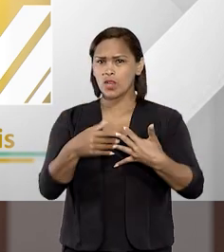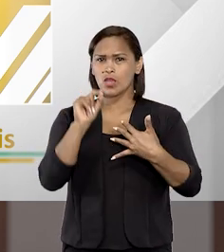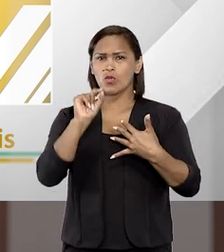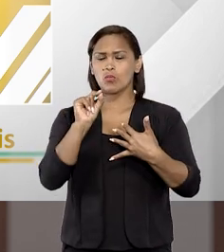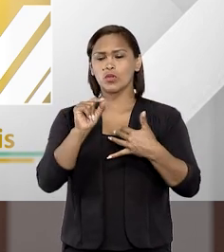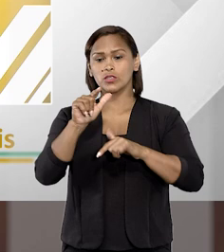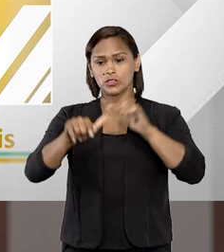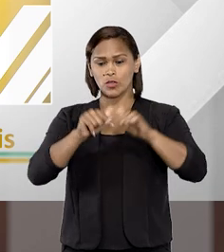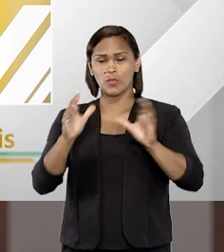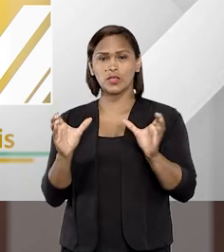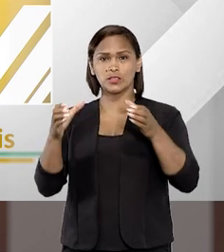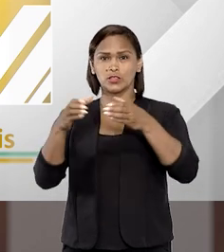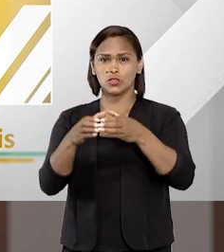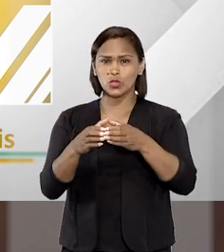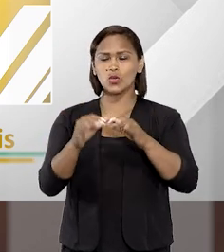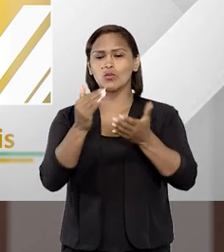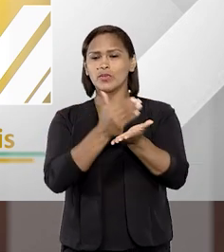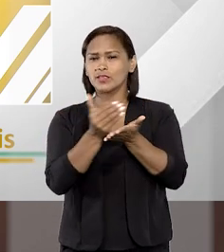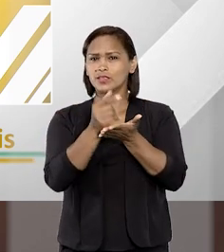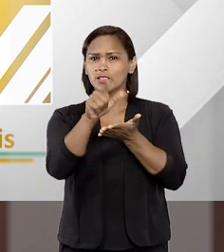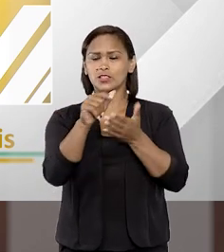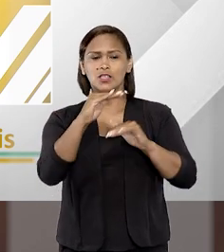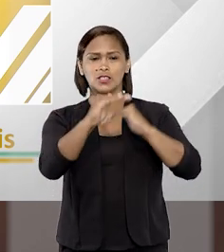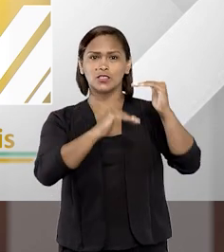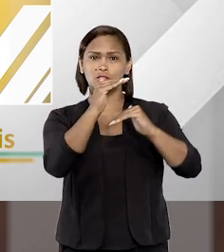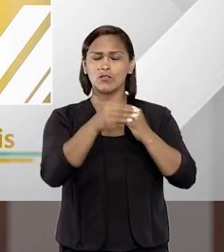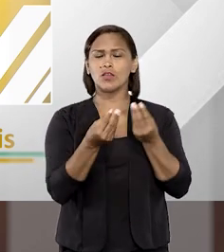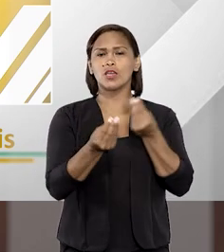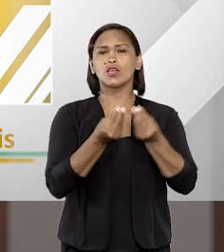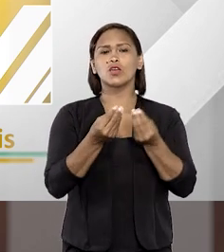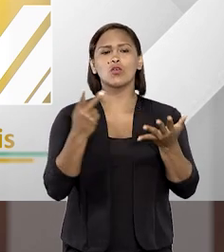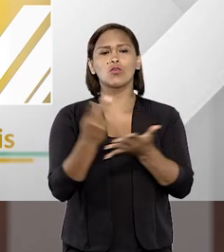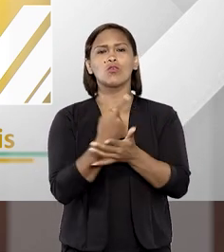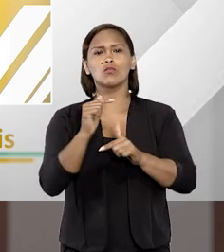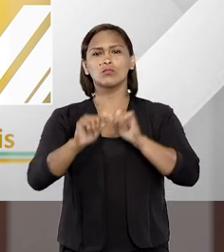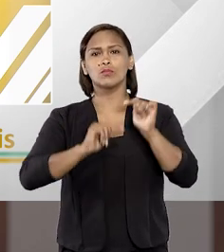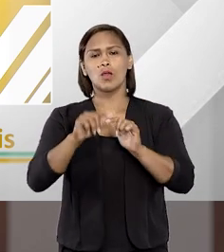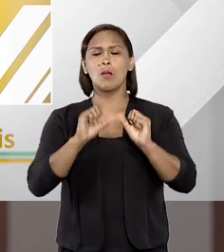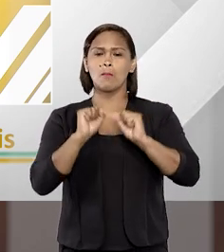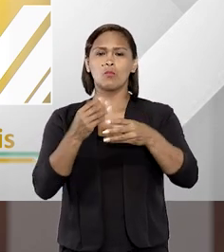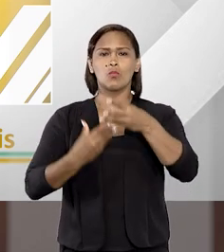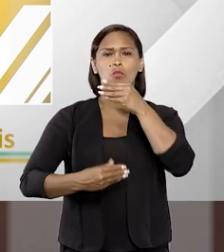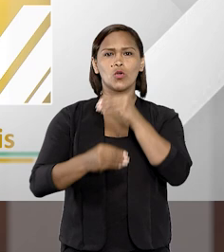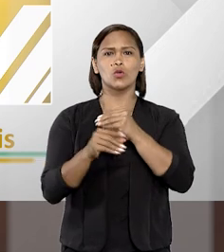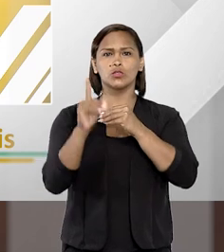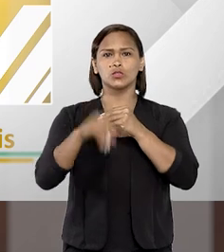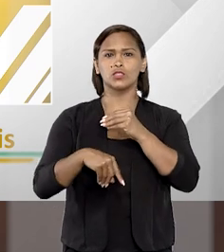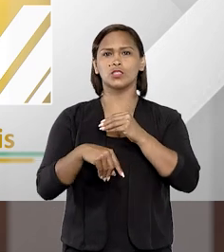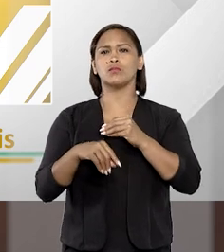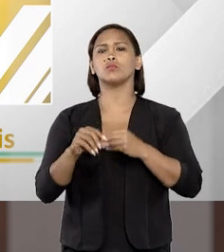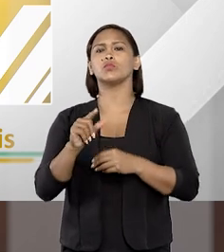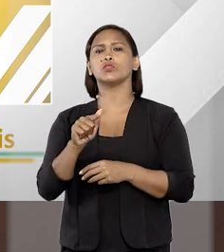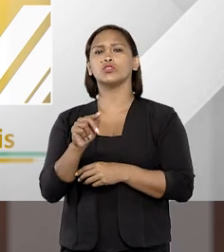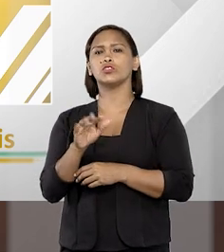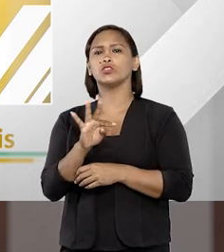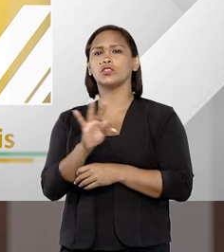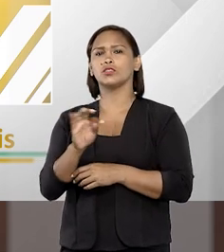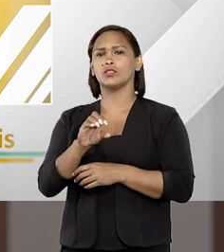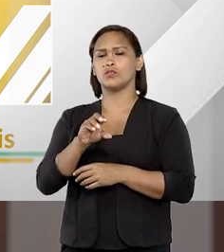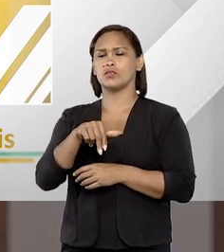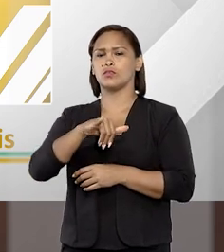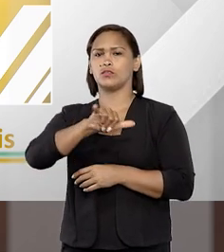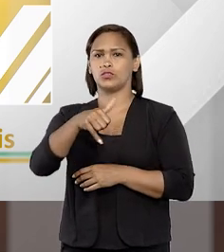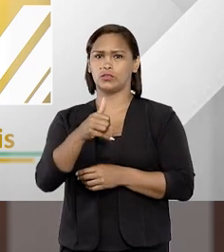sobre esse departamento as iniciativas desenvolvidos e como esse trabalho pode contribuir para o GT do